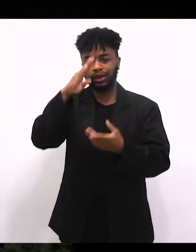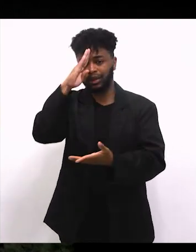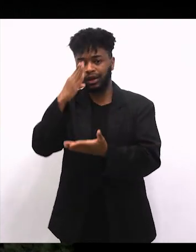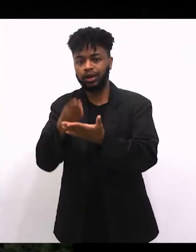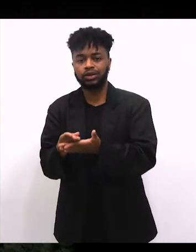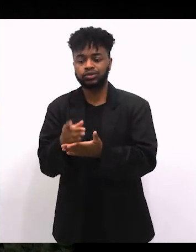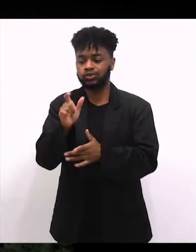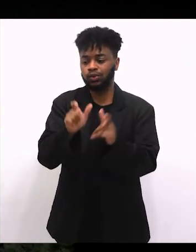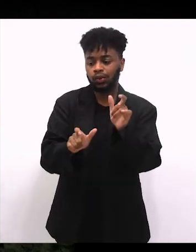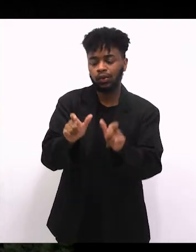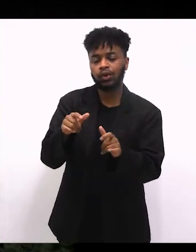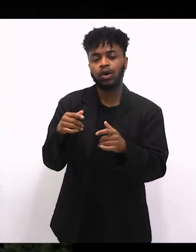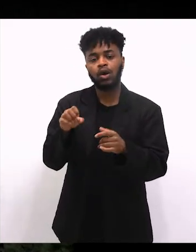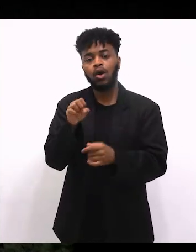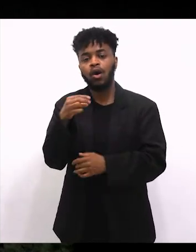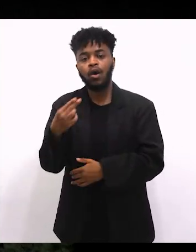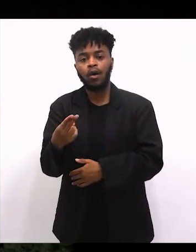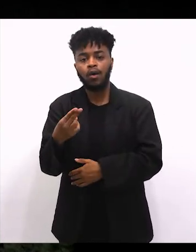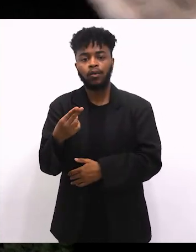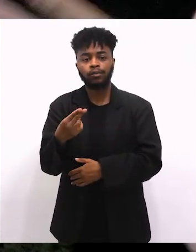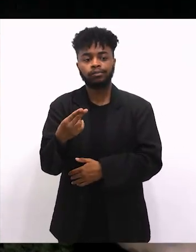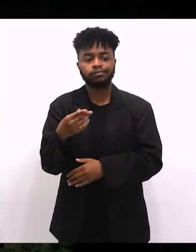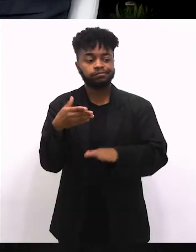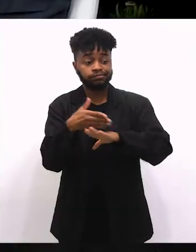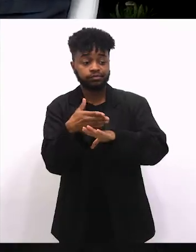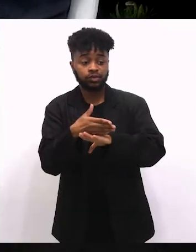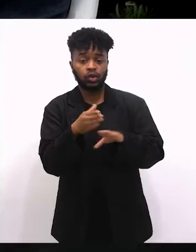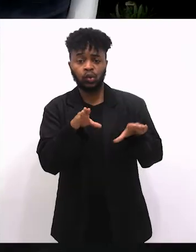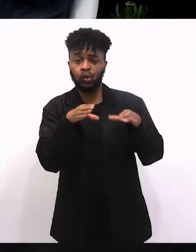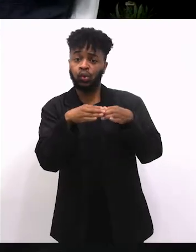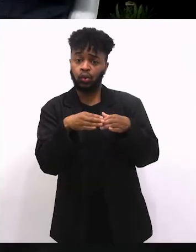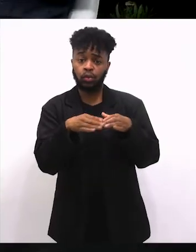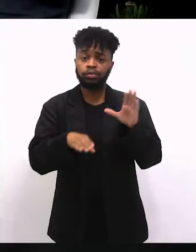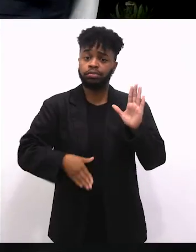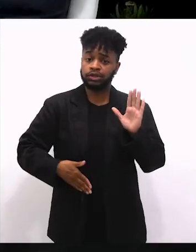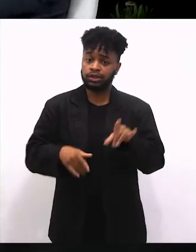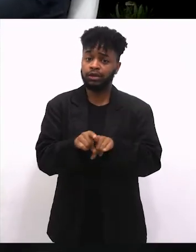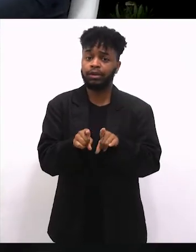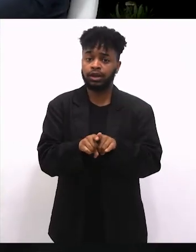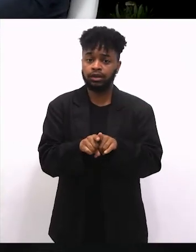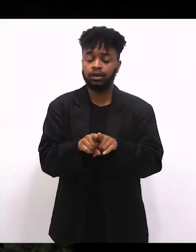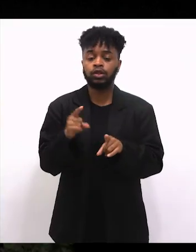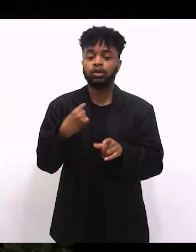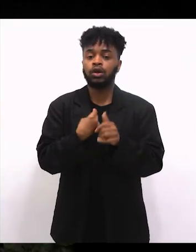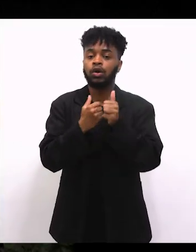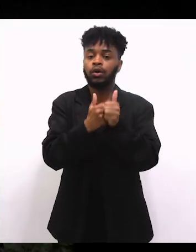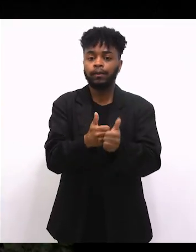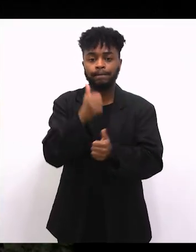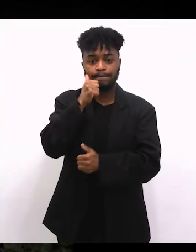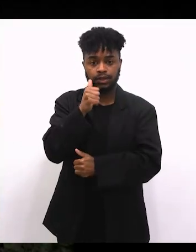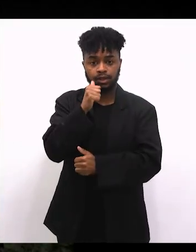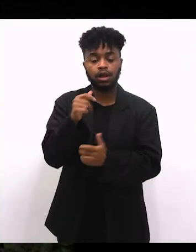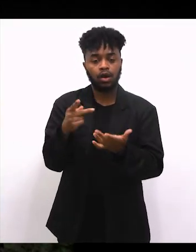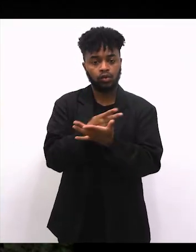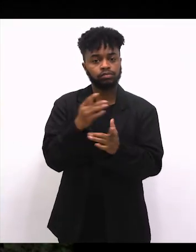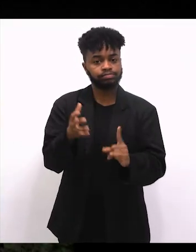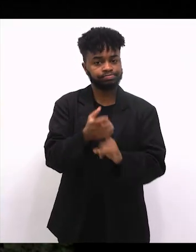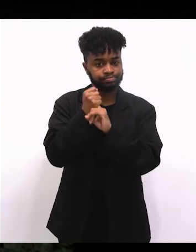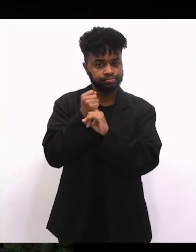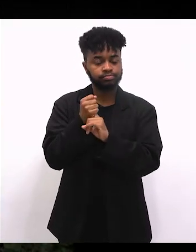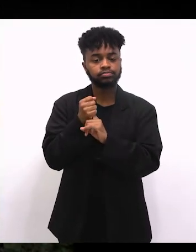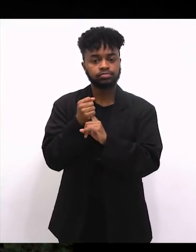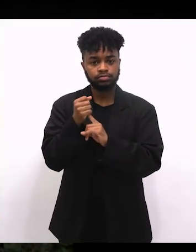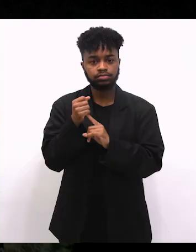terem caído nessa cilada, acham que isso é uma questão... participando da organização criminosa. Né? A gente acompanha uma menina que foi vítima de tráfico